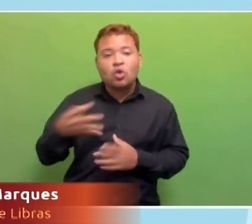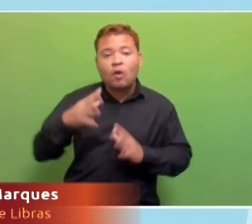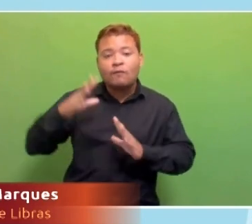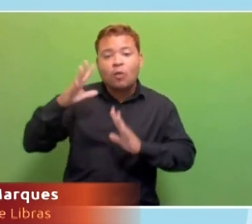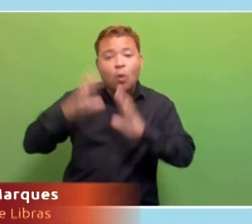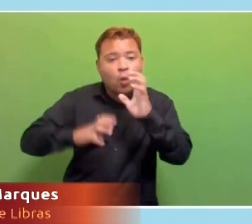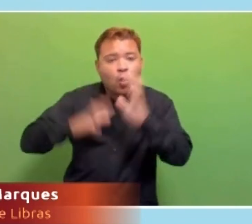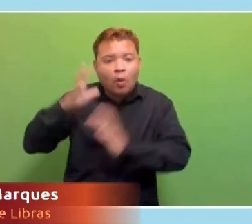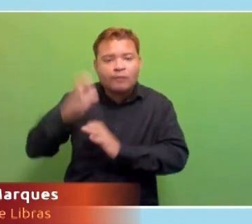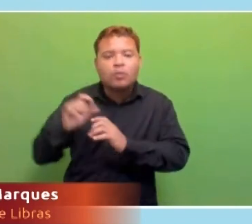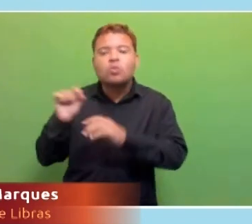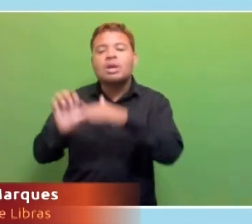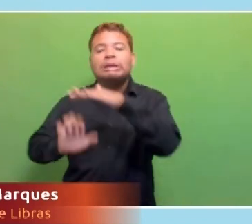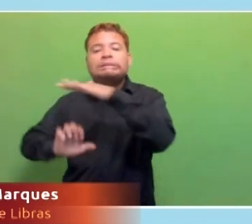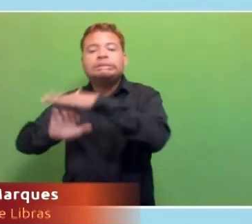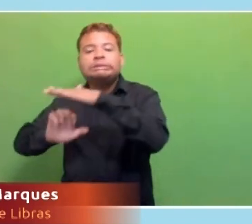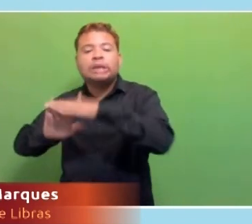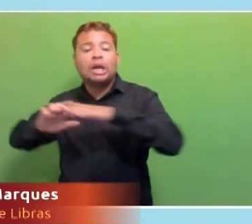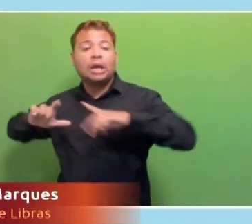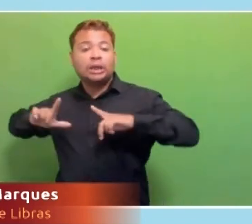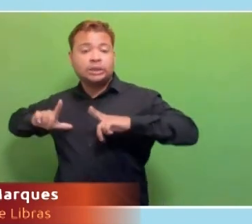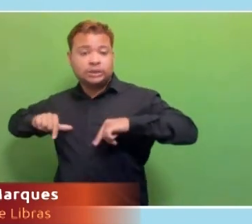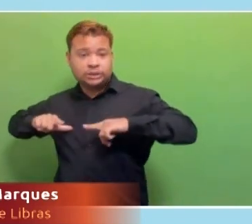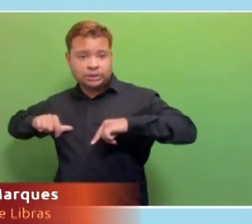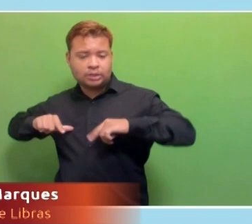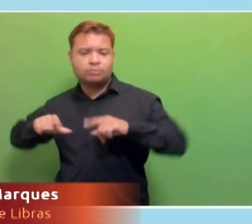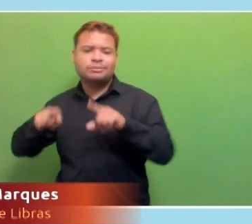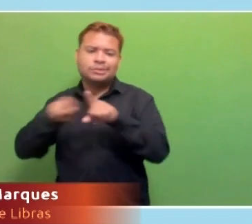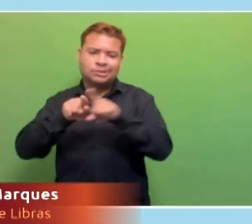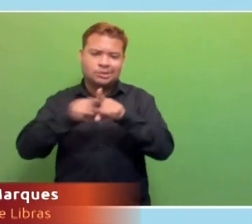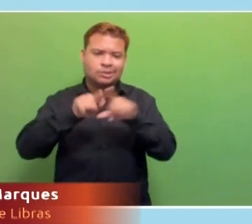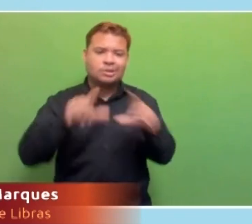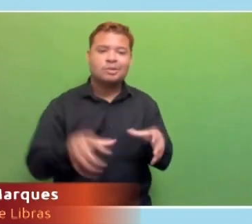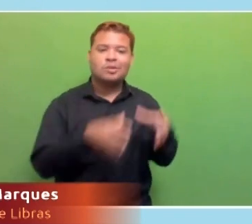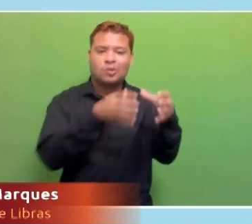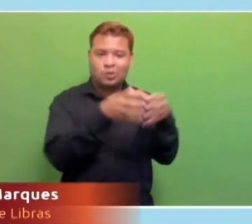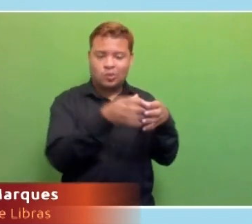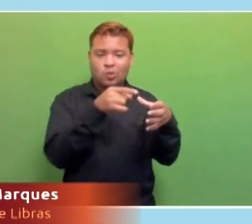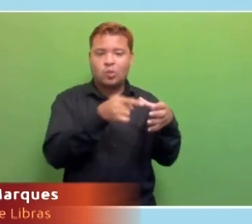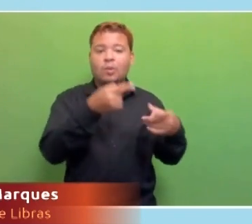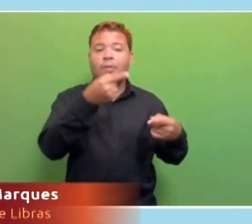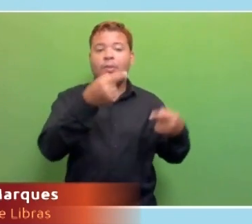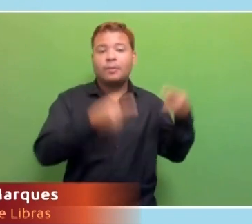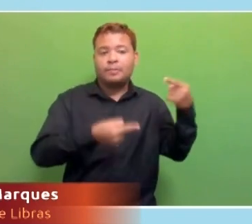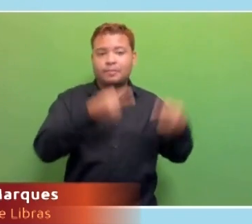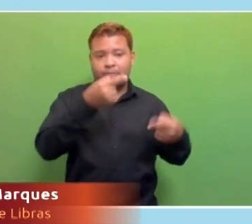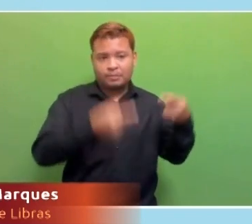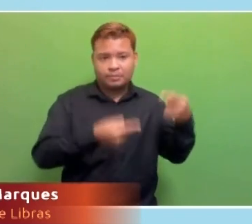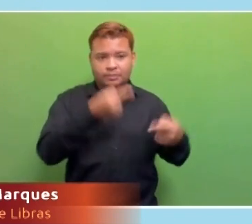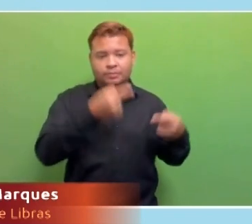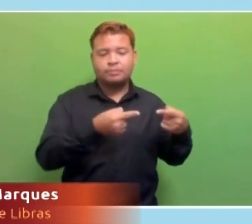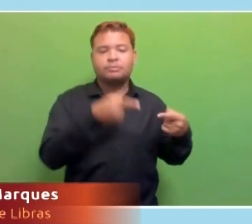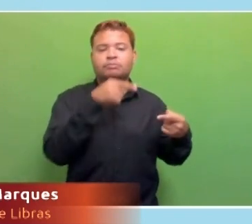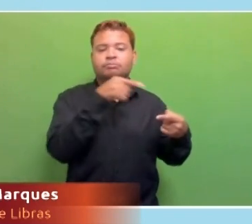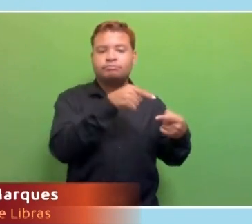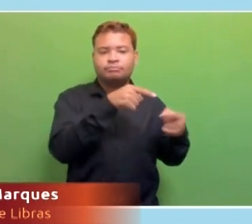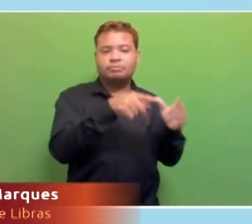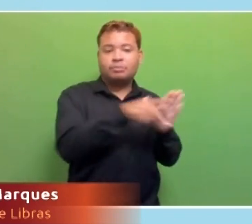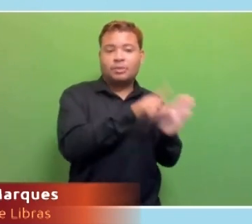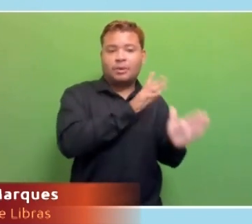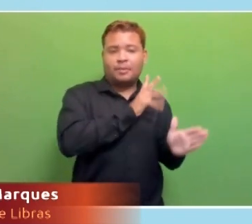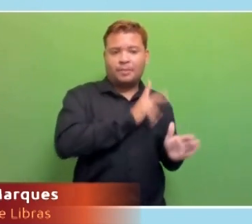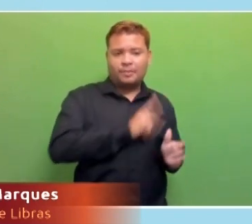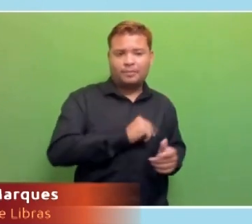o Estado de Israel e o grupo, né, palestino, Hamas, e a gente conta com as explicações